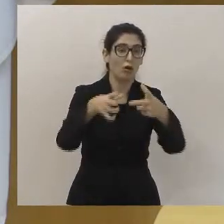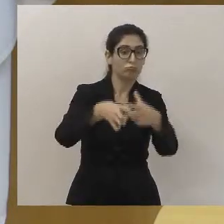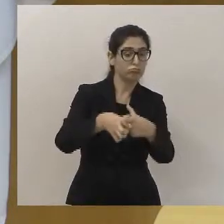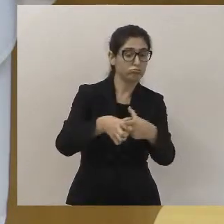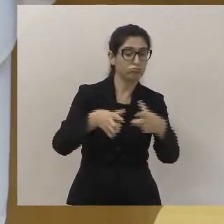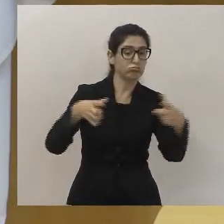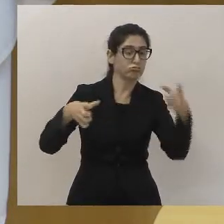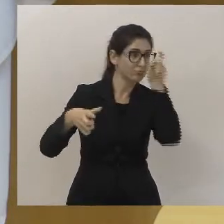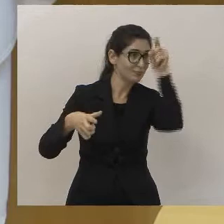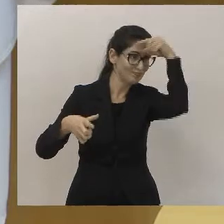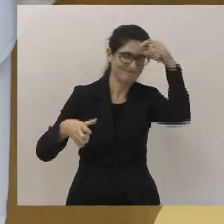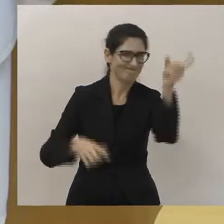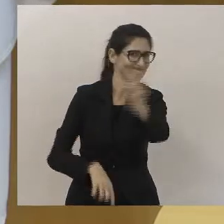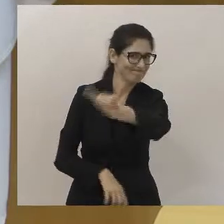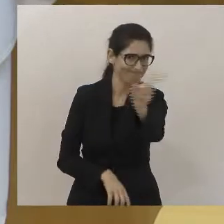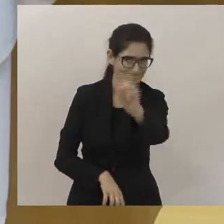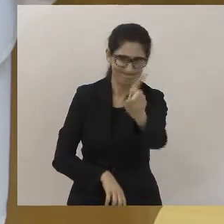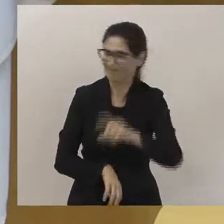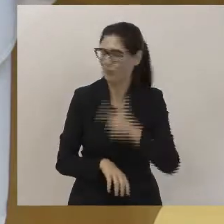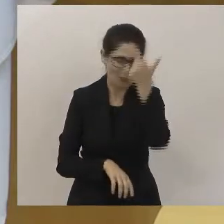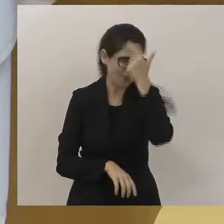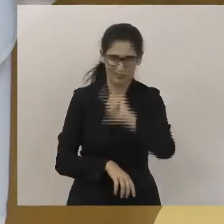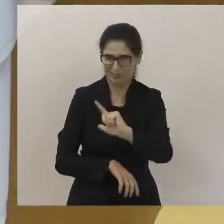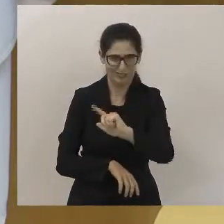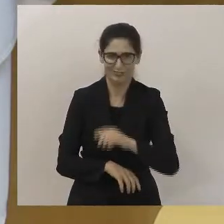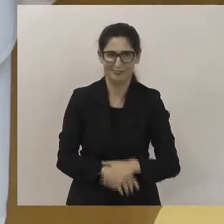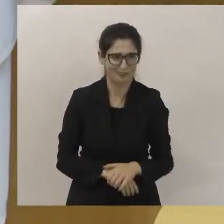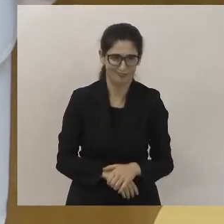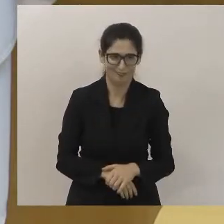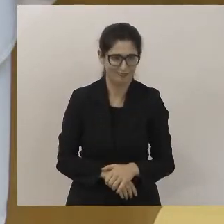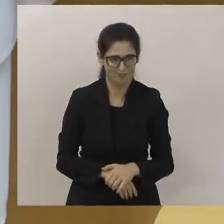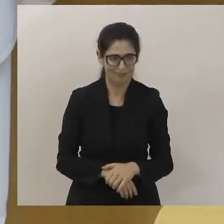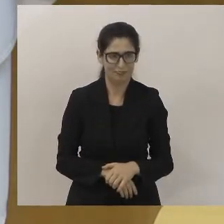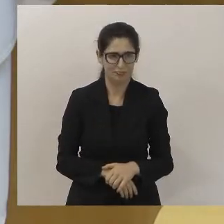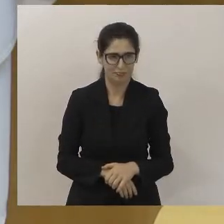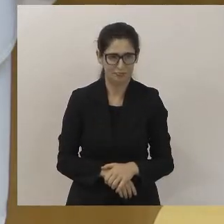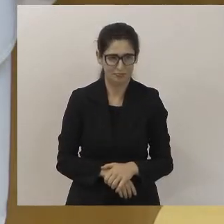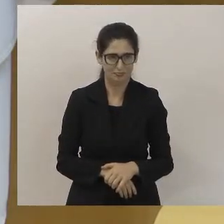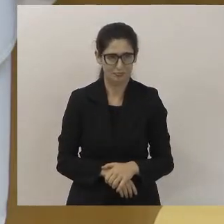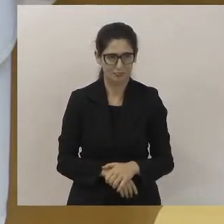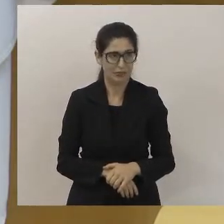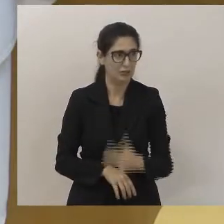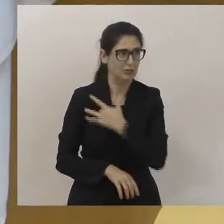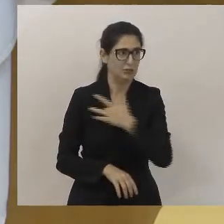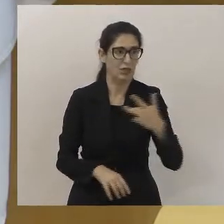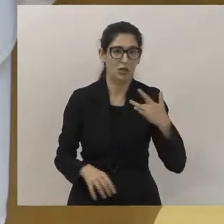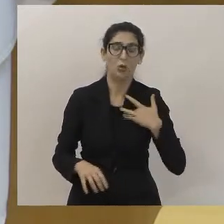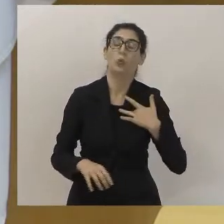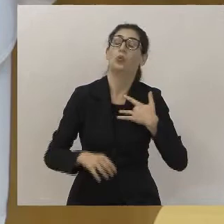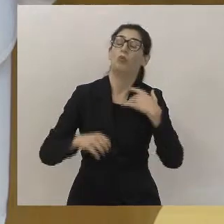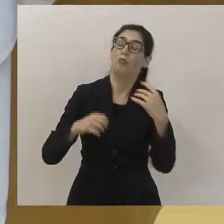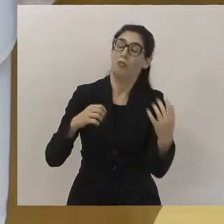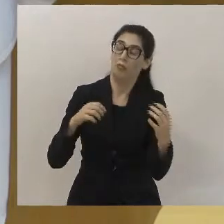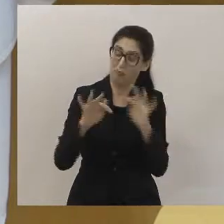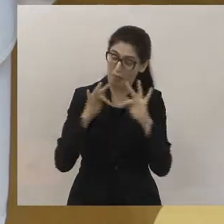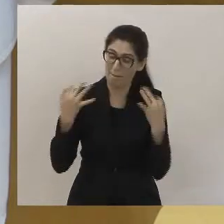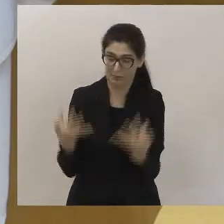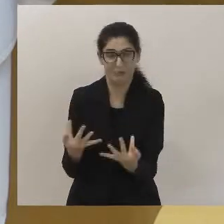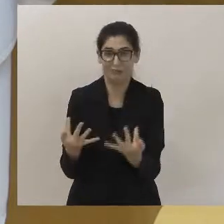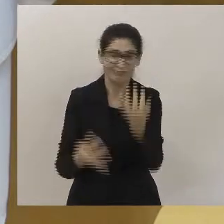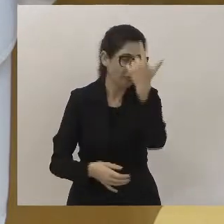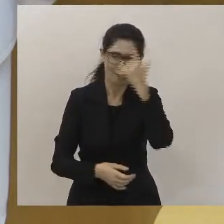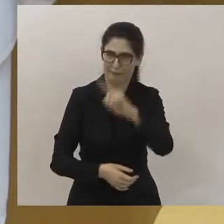unidade nenhuma unidade recebeu o o programa saúde da família são ações